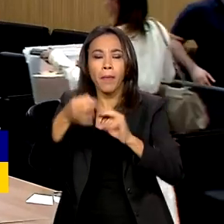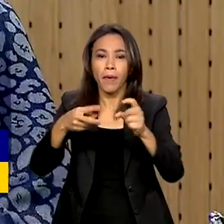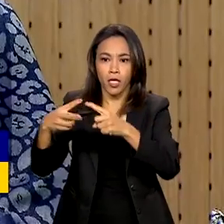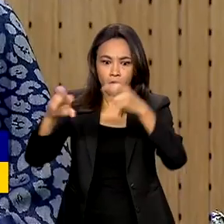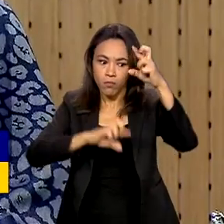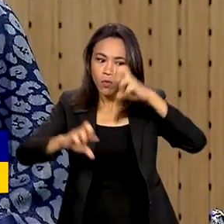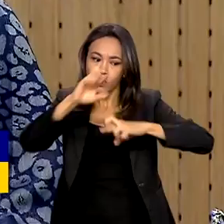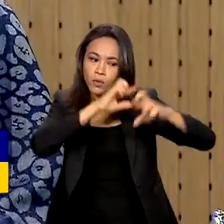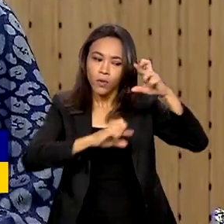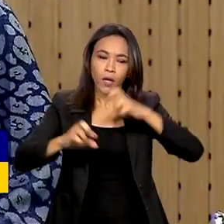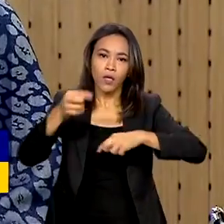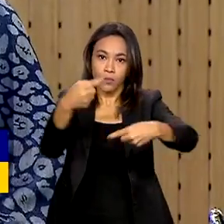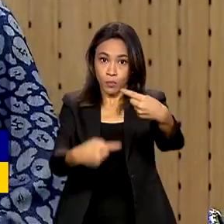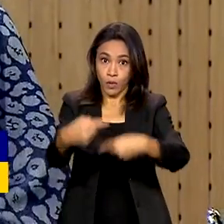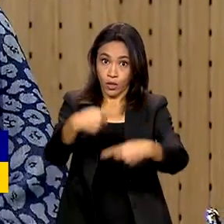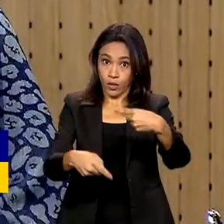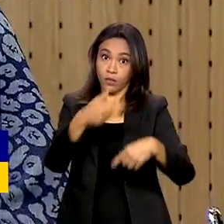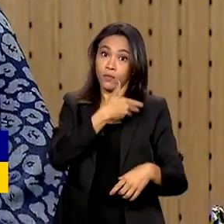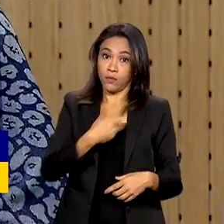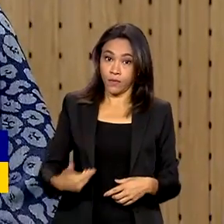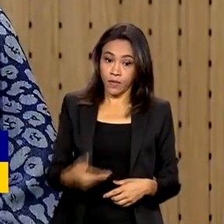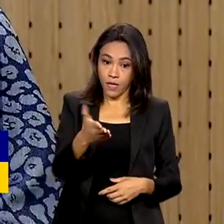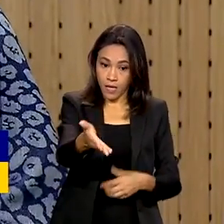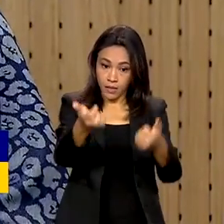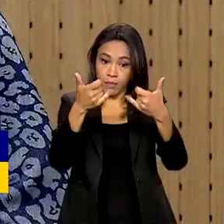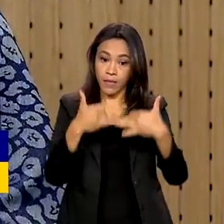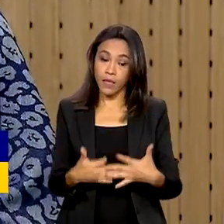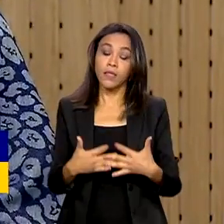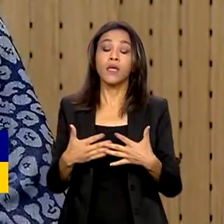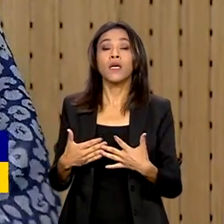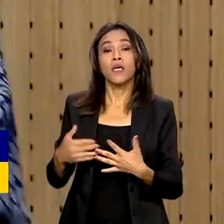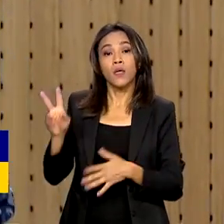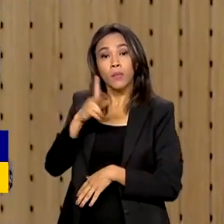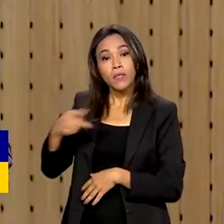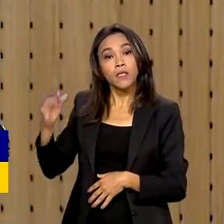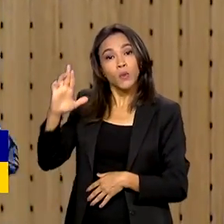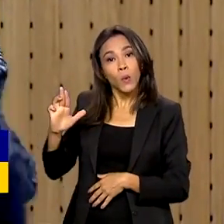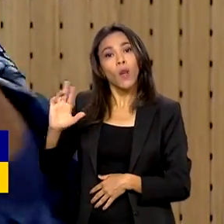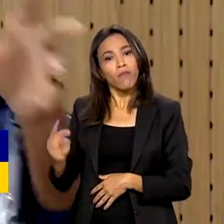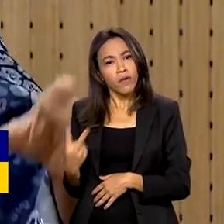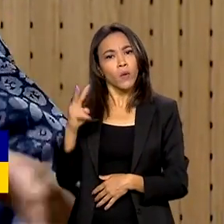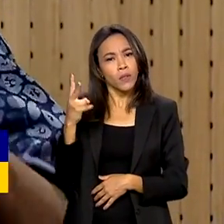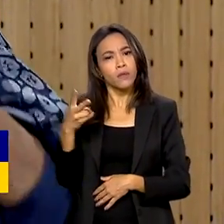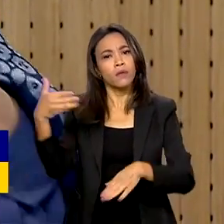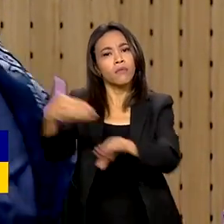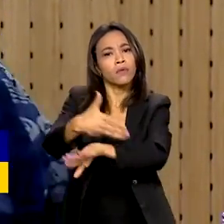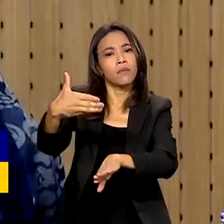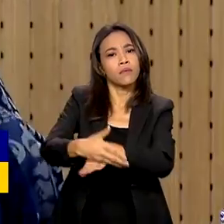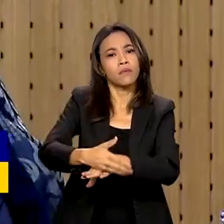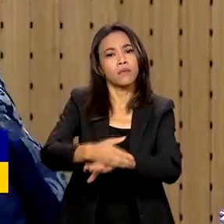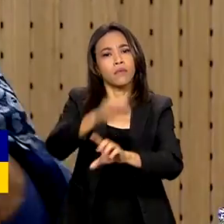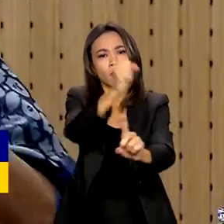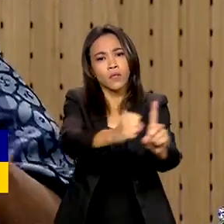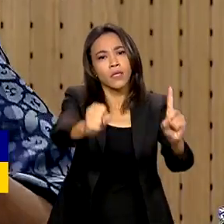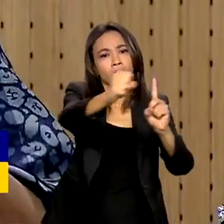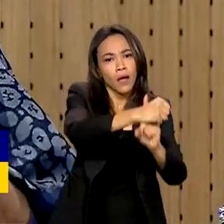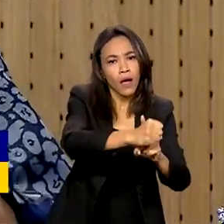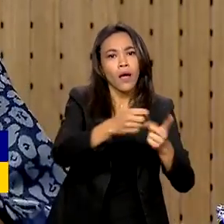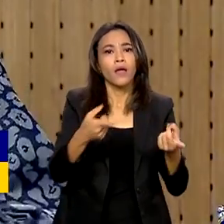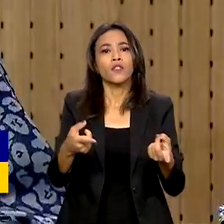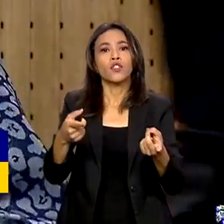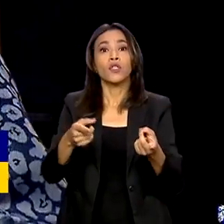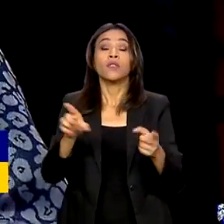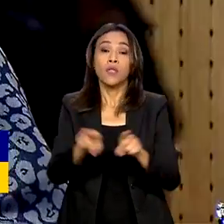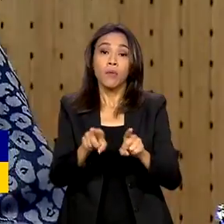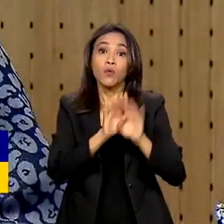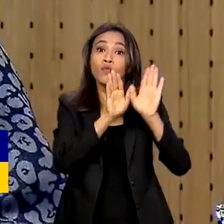públicas. O presidente Lula valoriza muito a participação da sociedade, mandou recompor todos os fóruns de